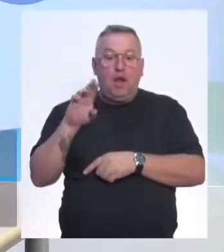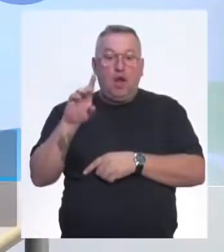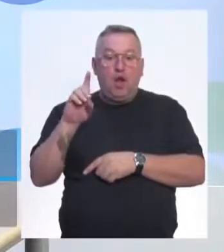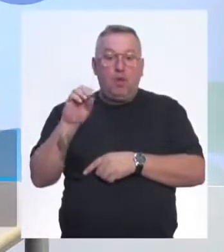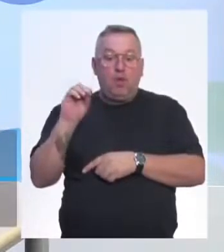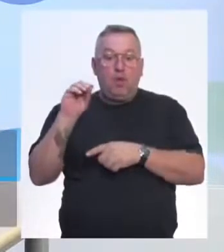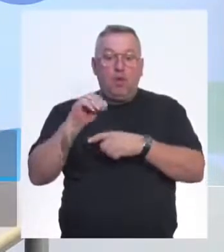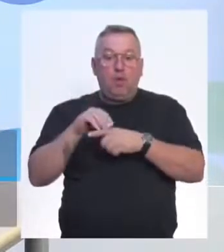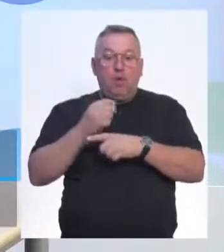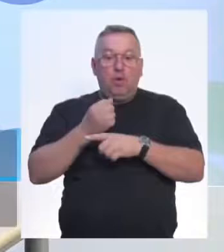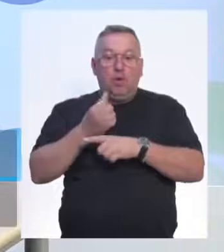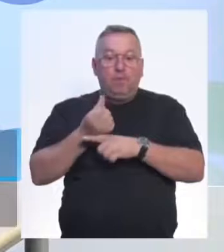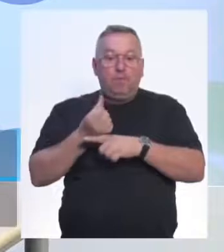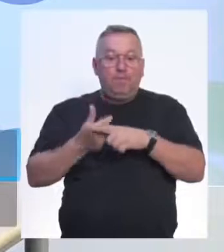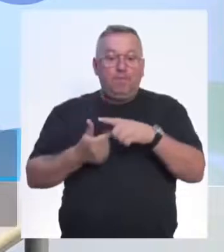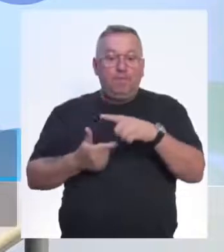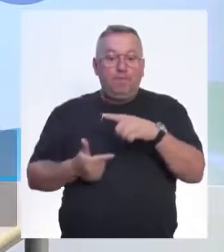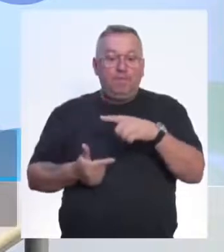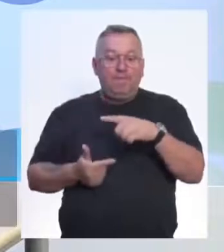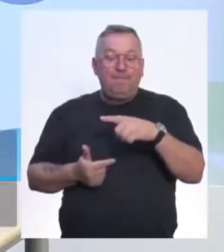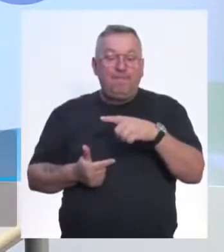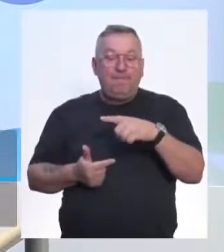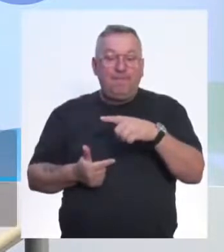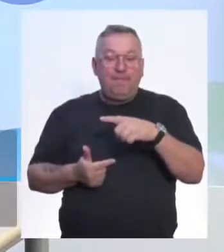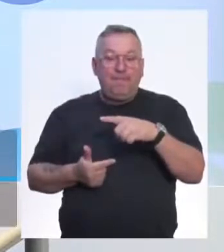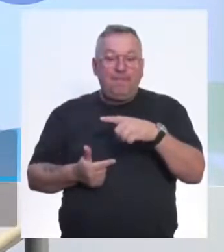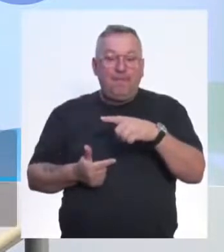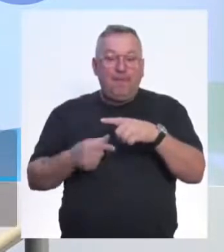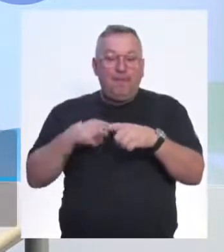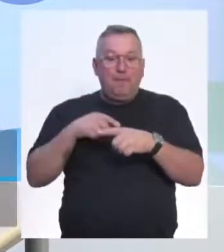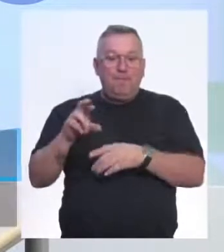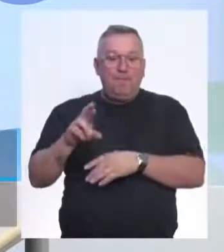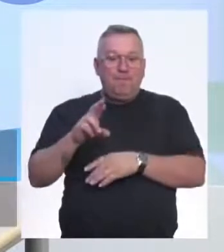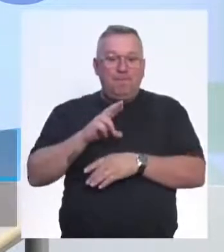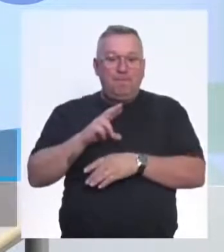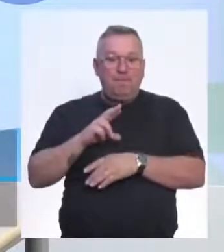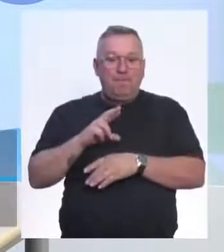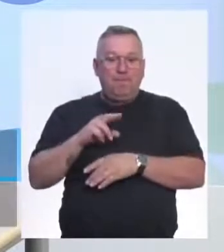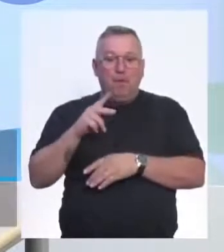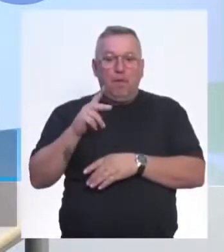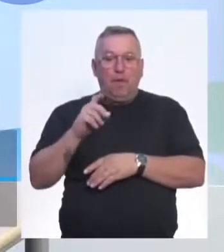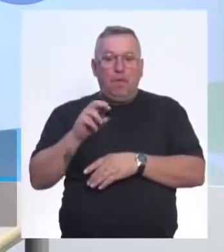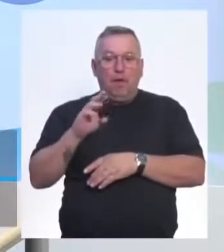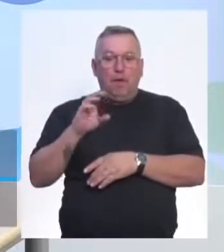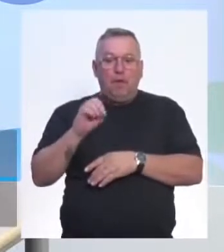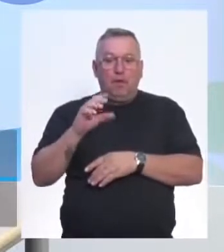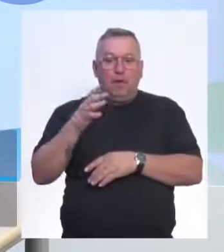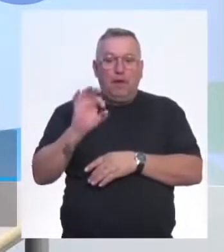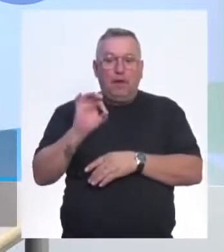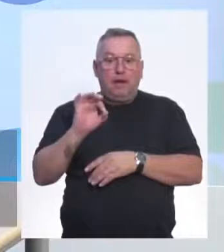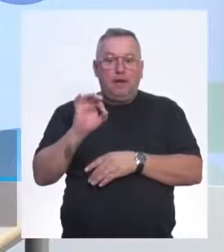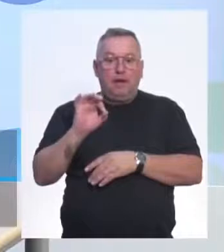colocaram 6/12. A gente tem respostas como a do Pedro Henrique,